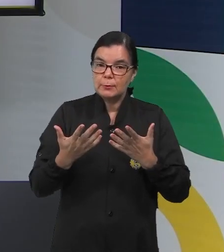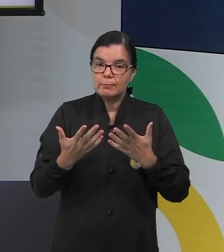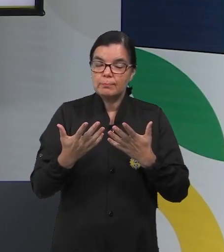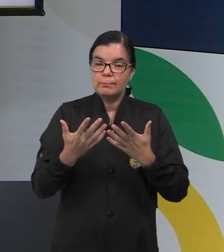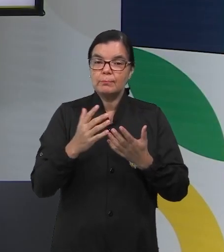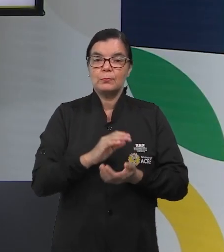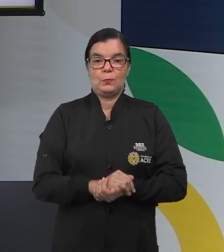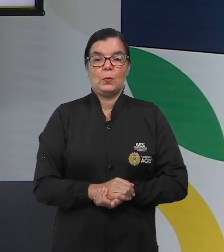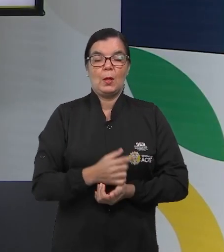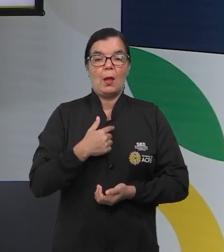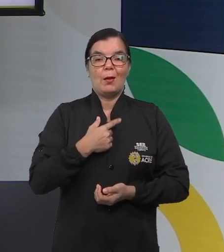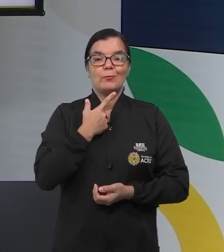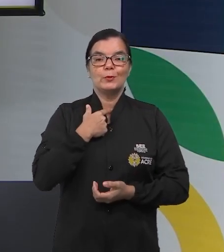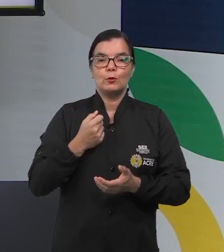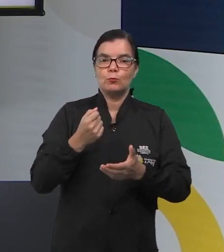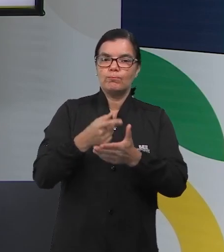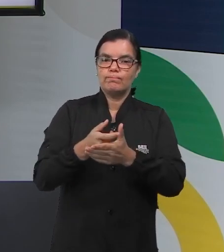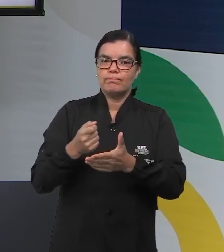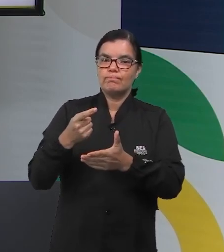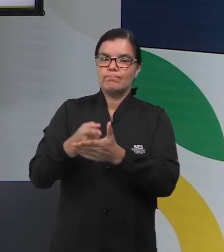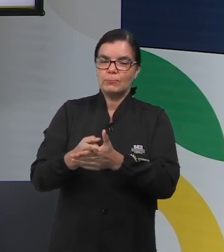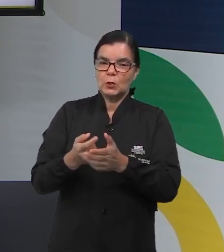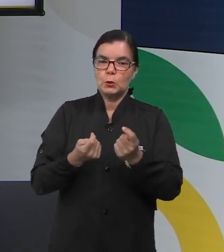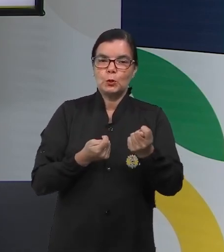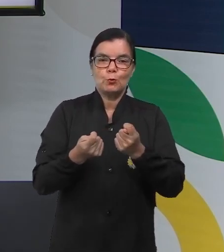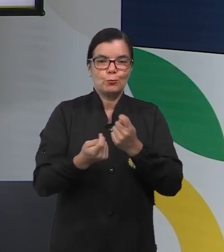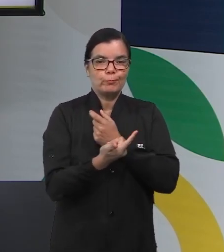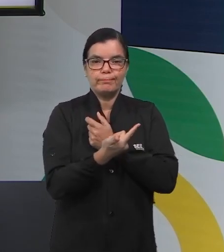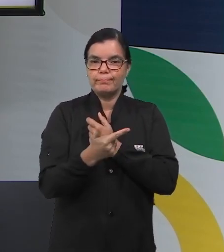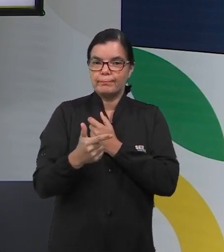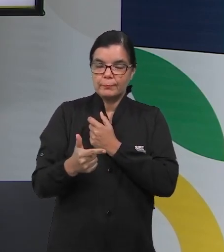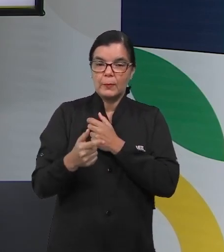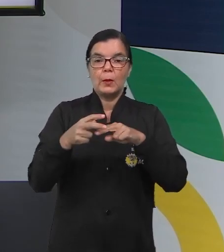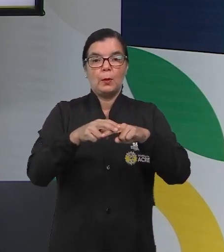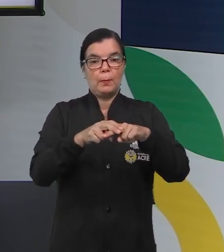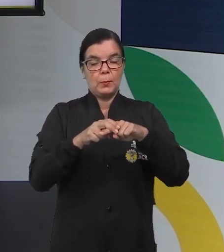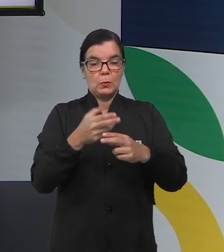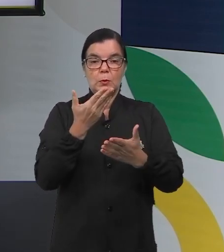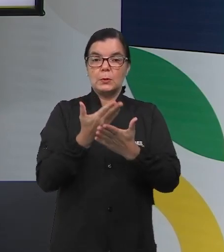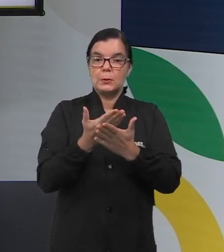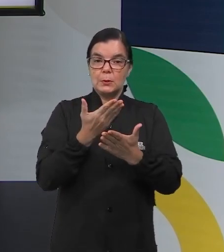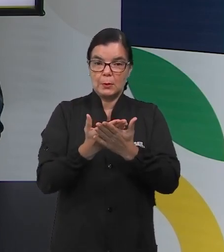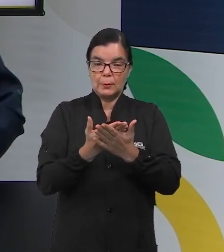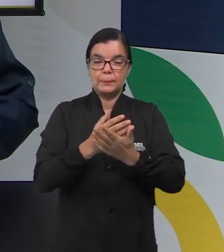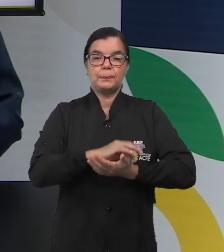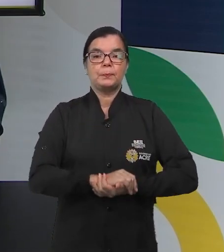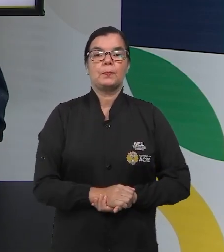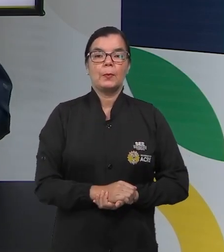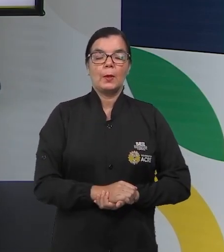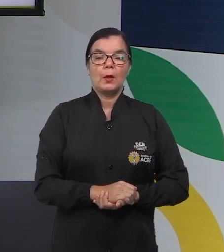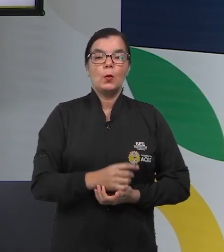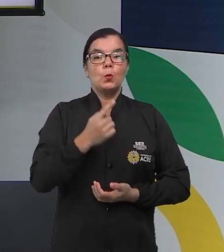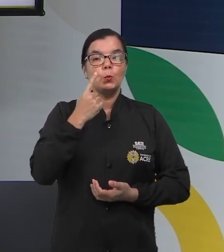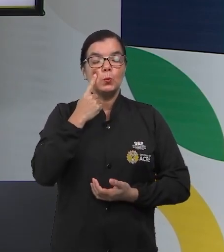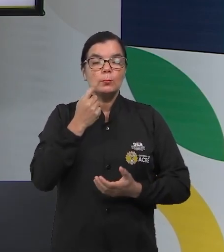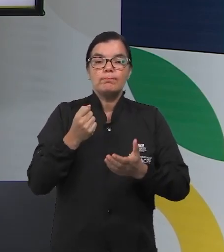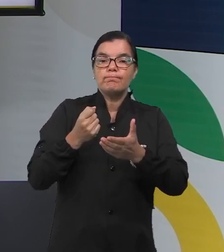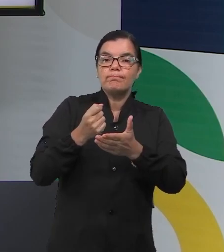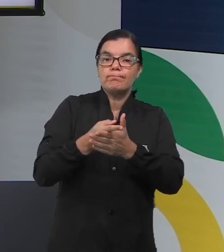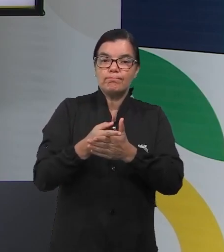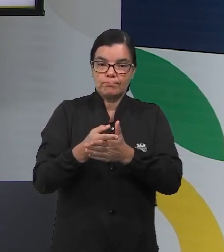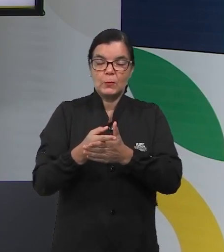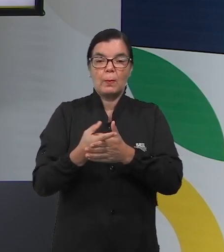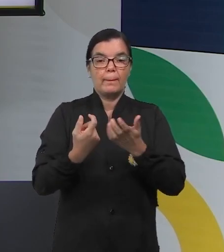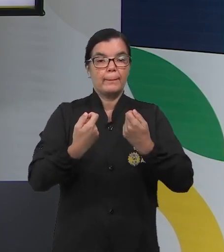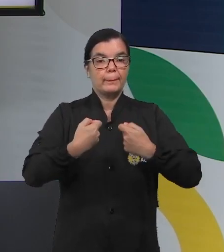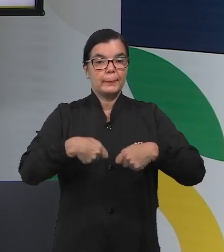quê? Consumistas. Então, esse ponto da aula que eu gostaria de chegar. Tratar do consumismo, a